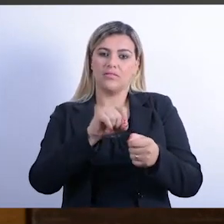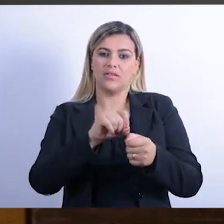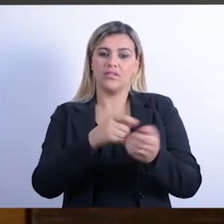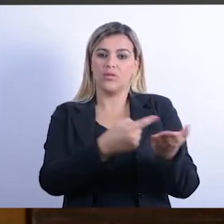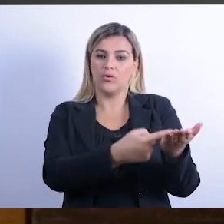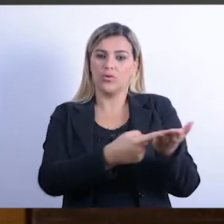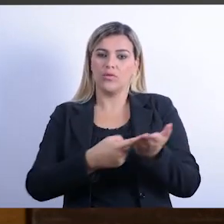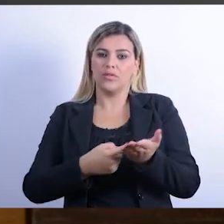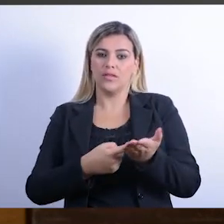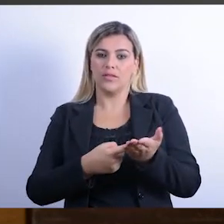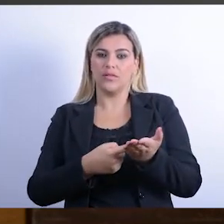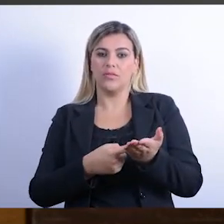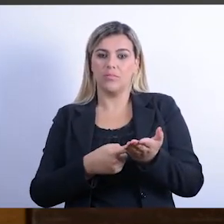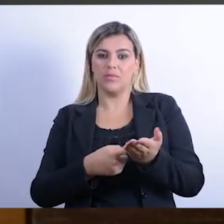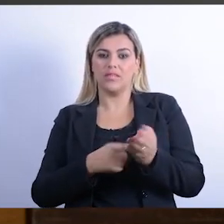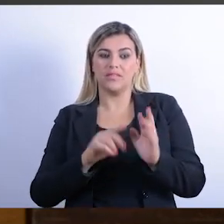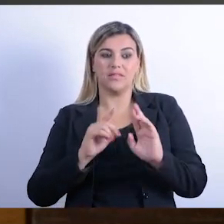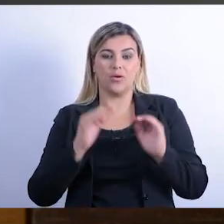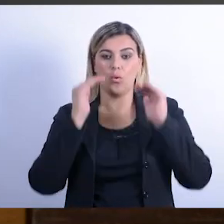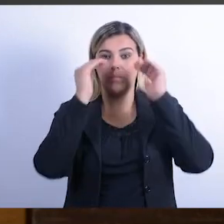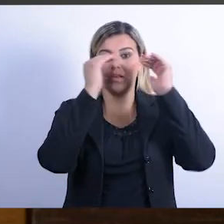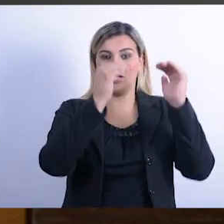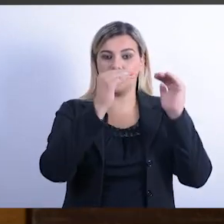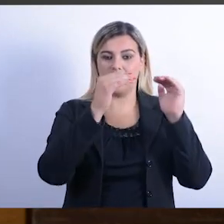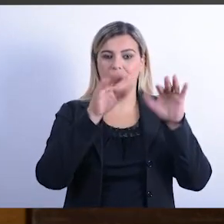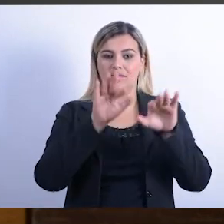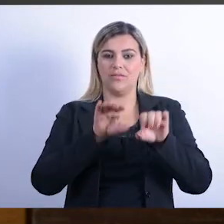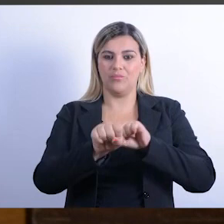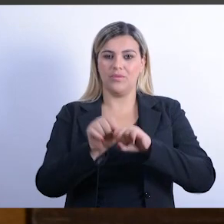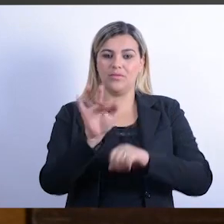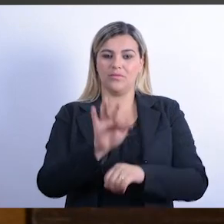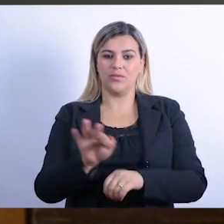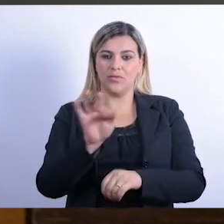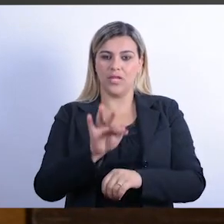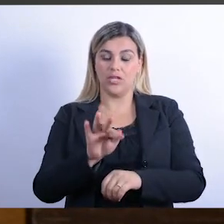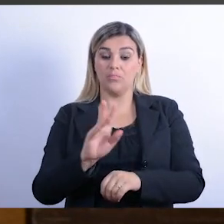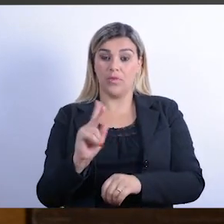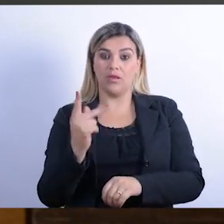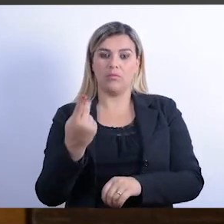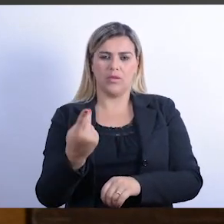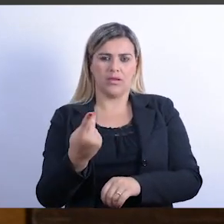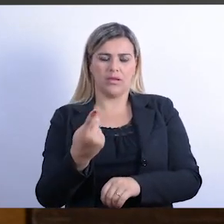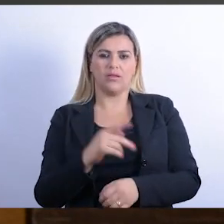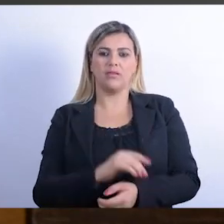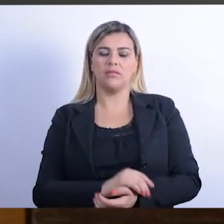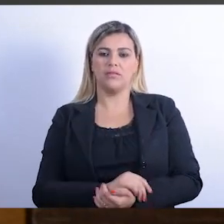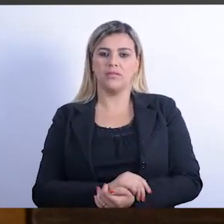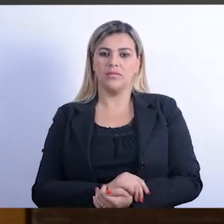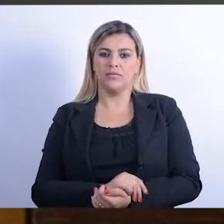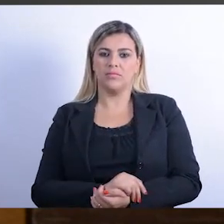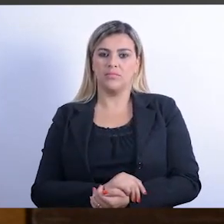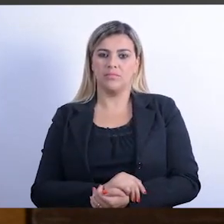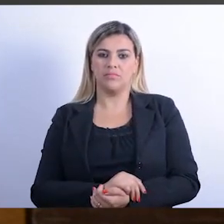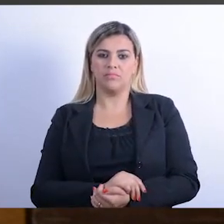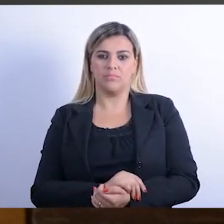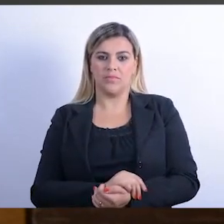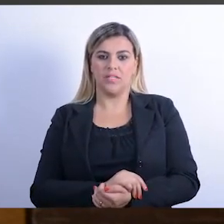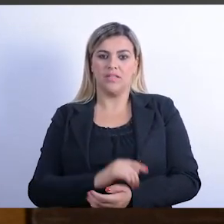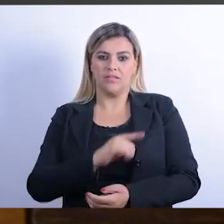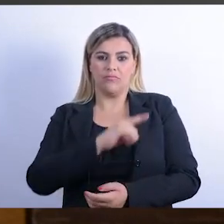fez, convidaram ele para ser o paraninfo. Belo Horizonte foi uma celeuma,